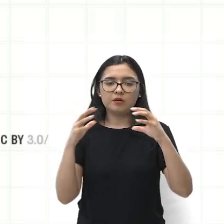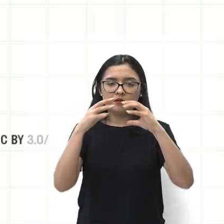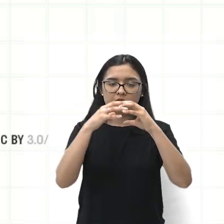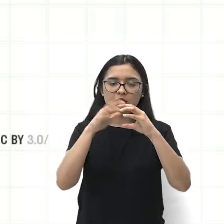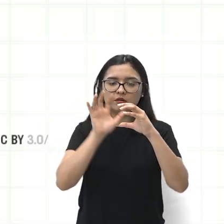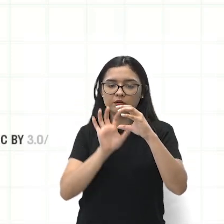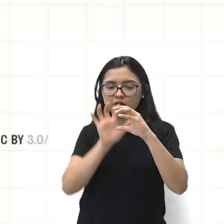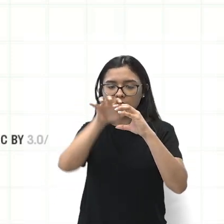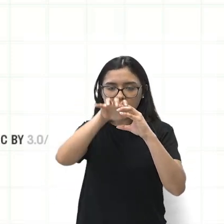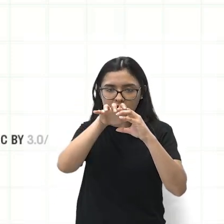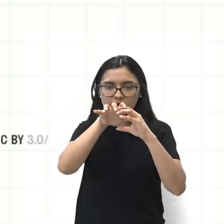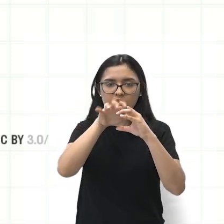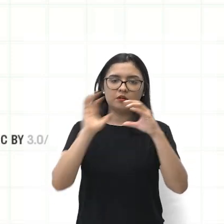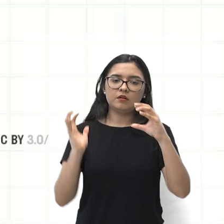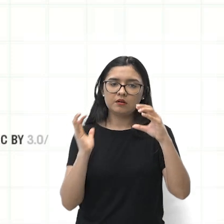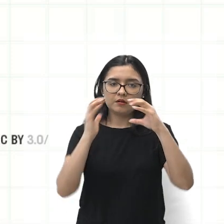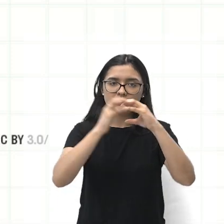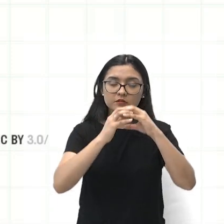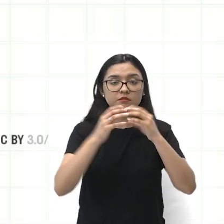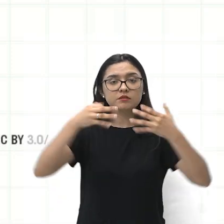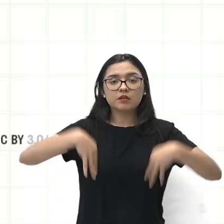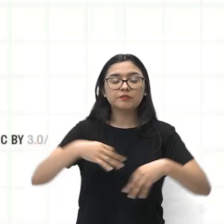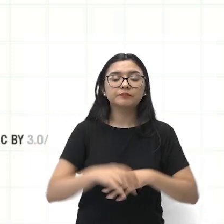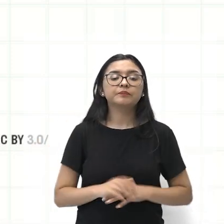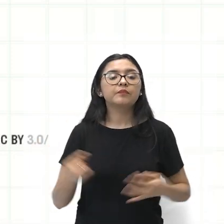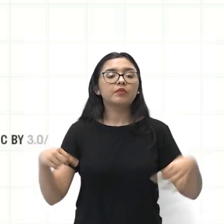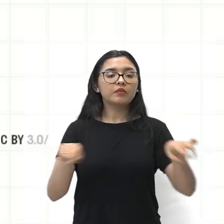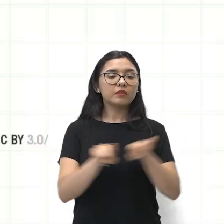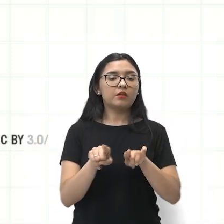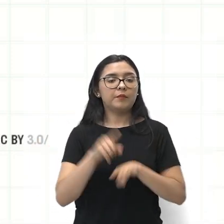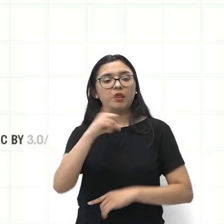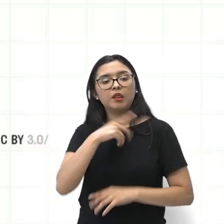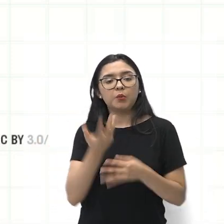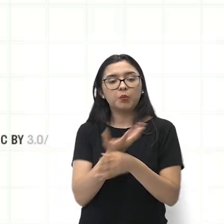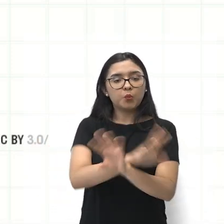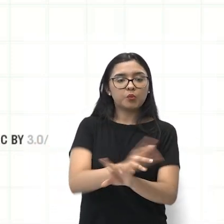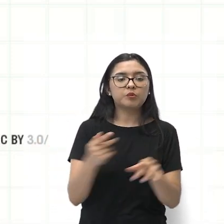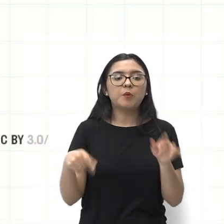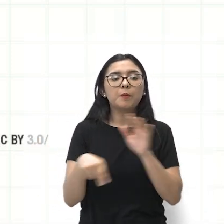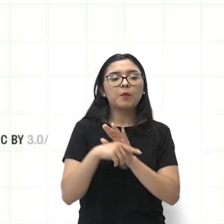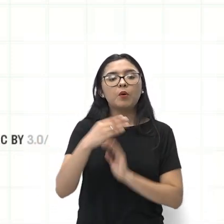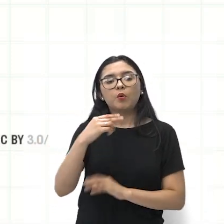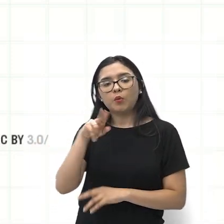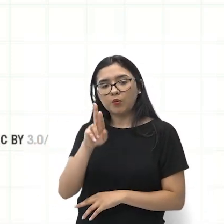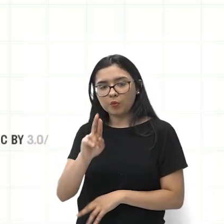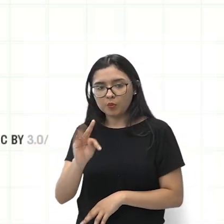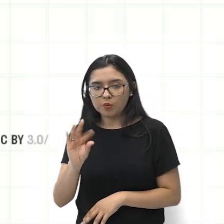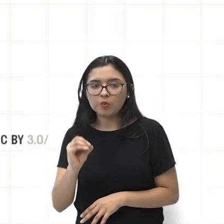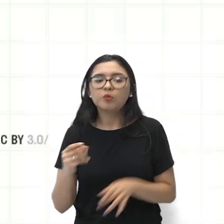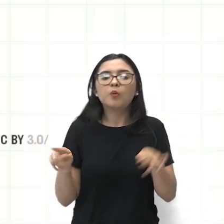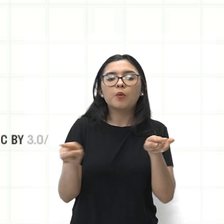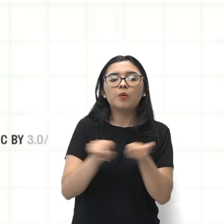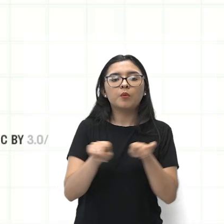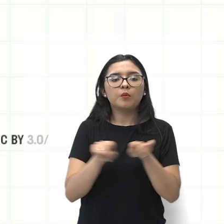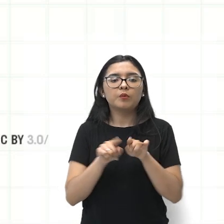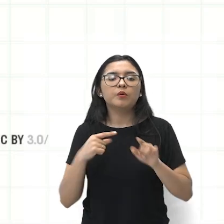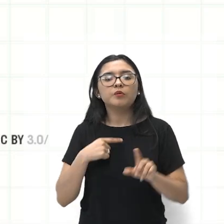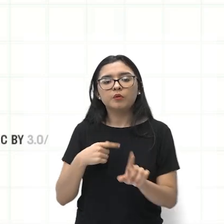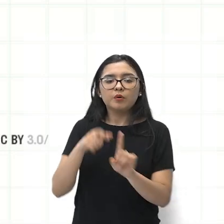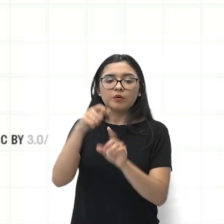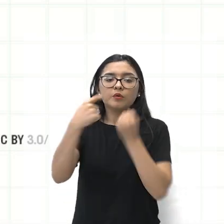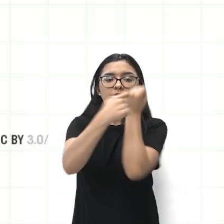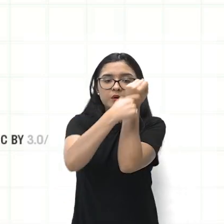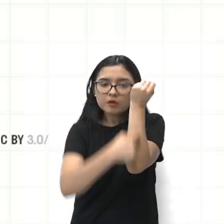partes do crânio, certo? Nós temos um osso curto aqui no carpo